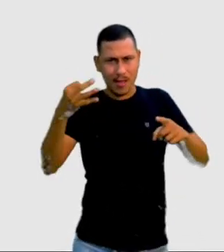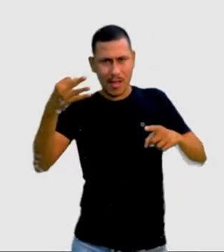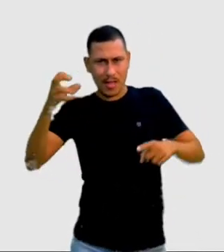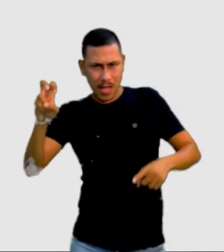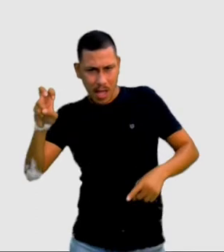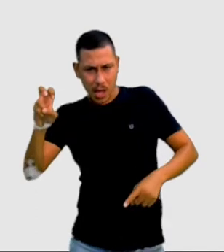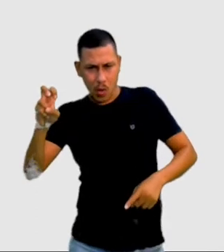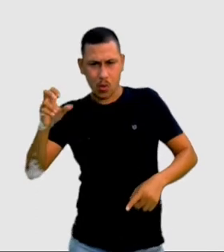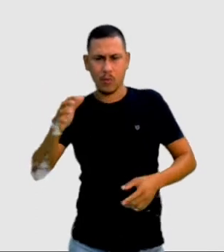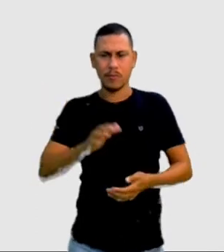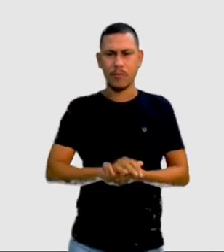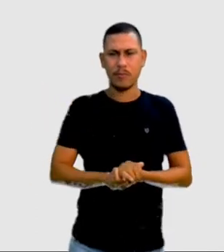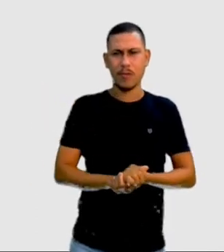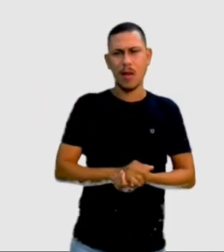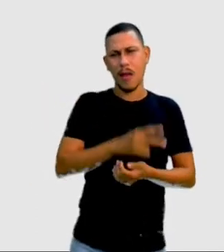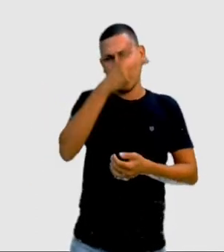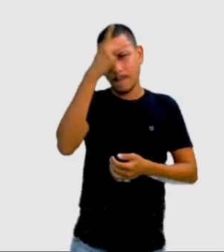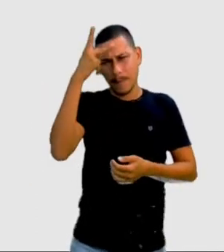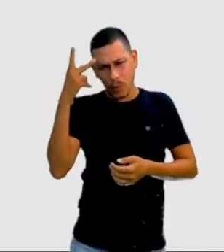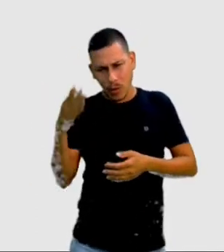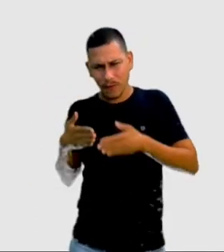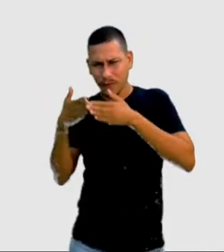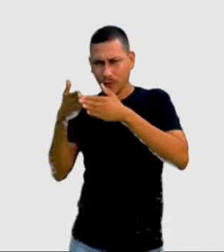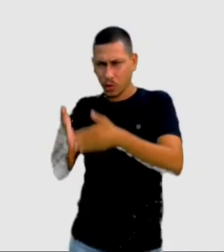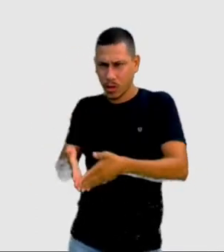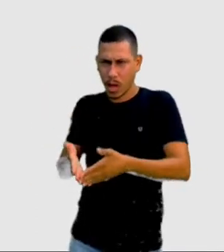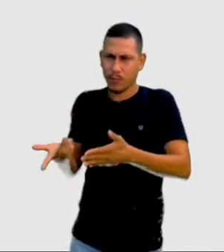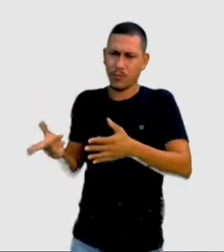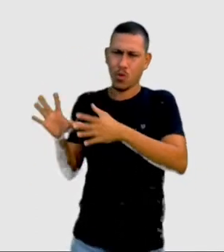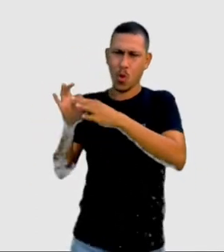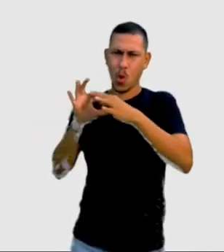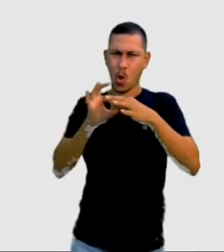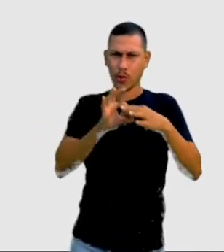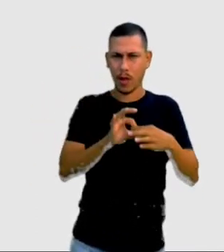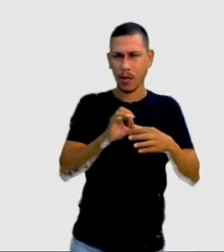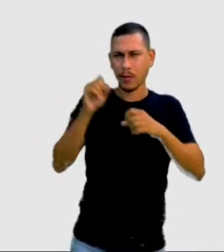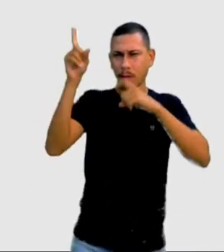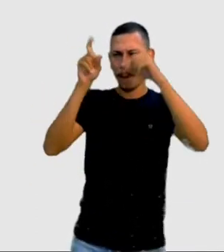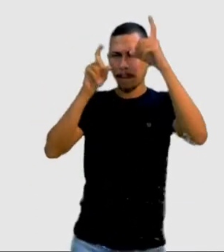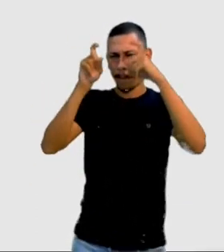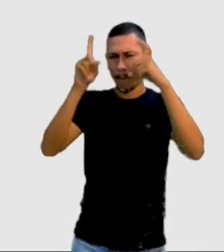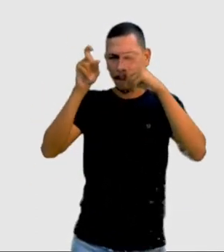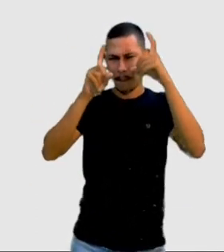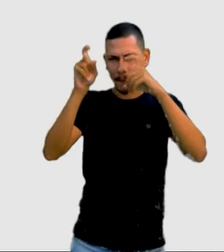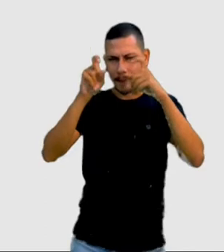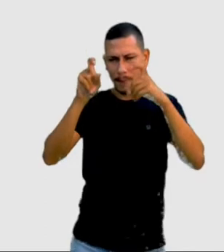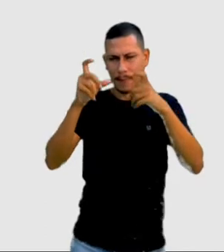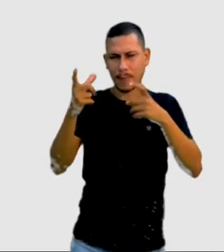pessoa está mais voltada para o contexto mesmo da aparência, né? Busca